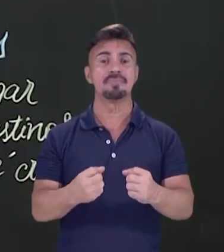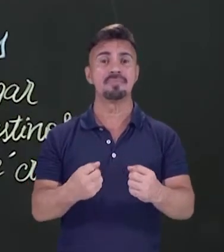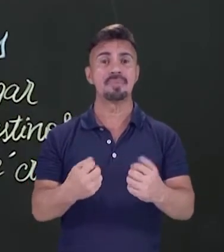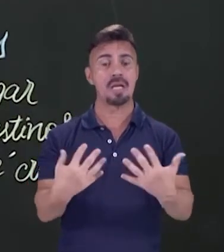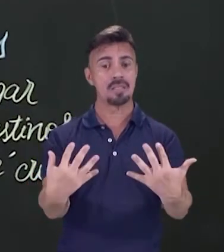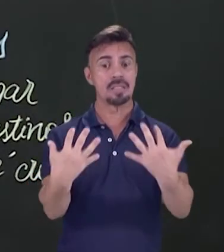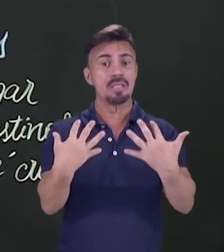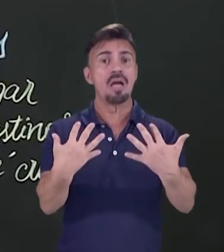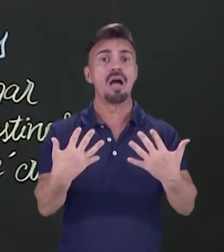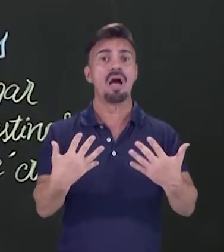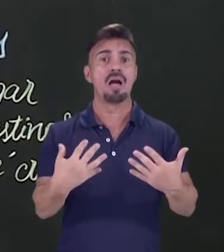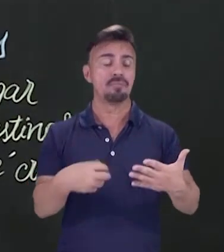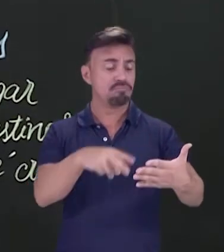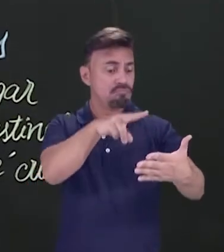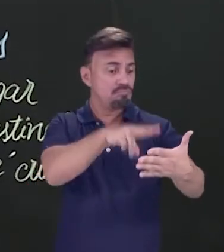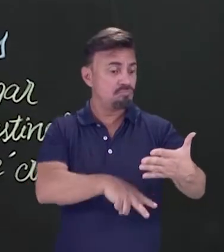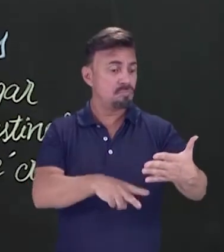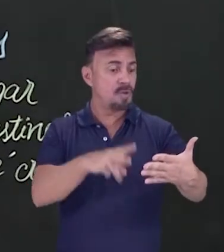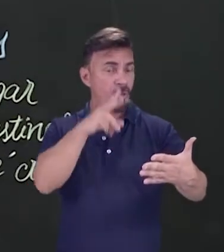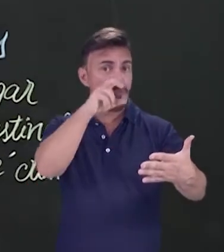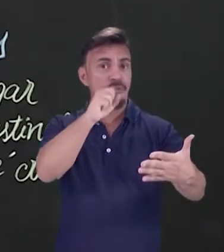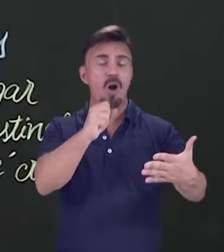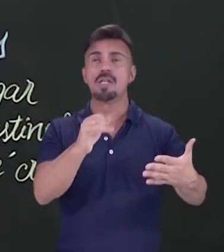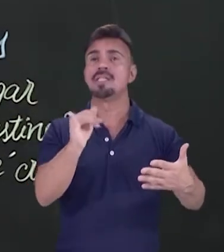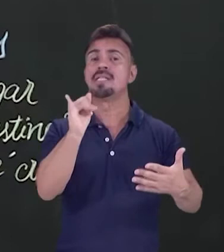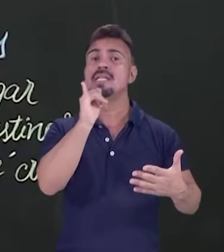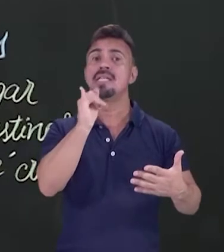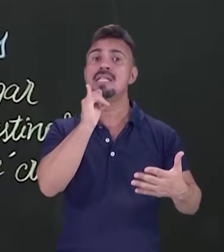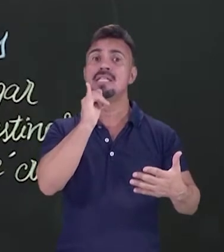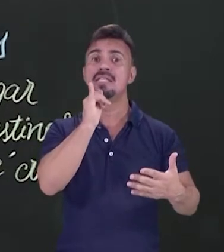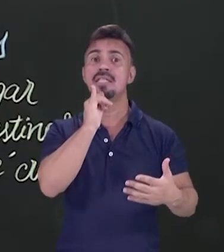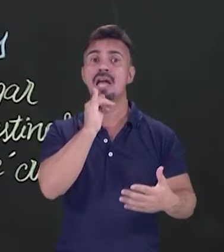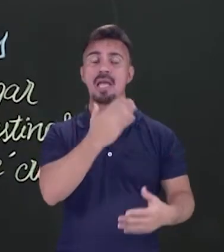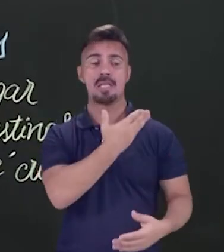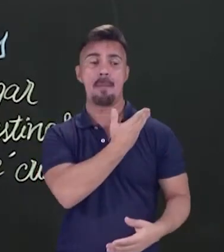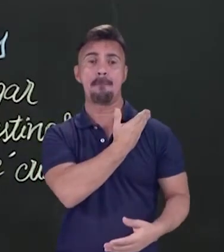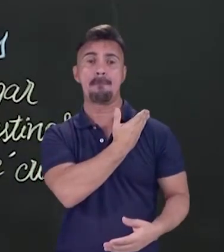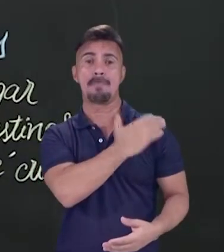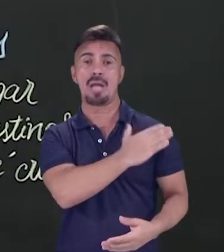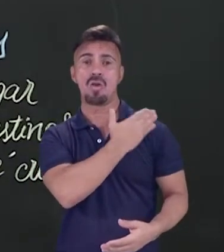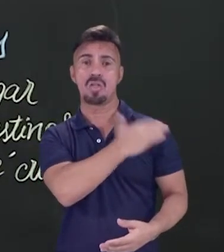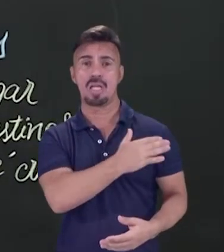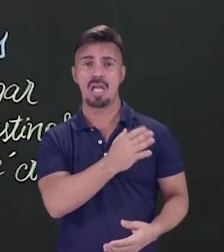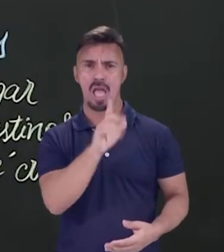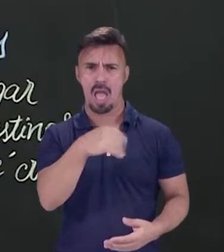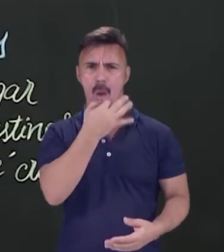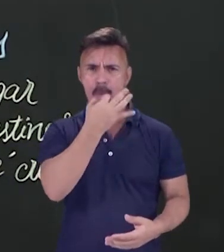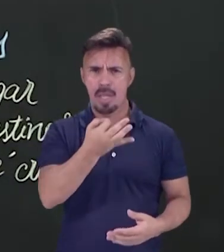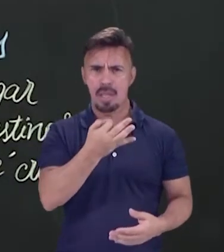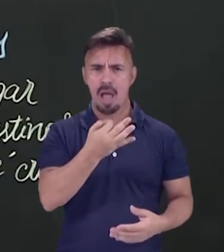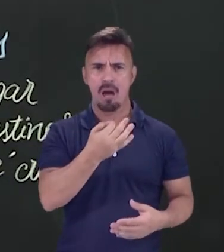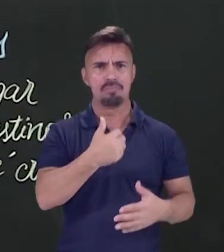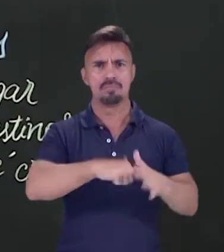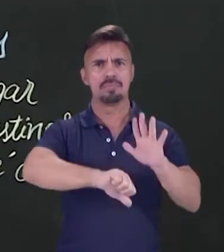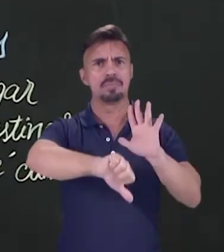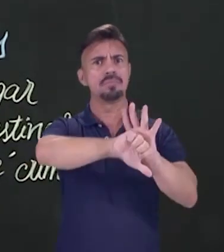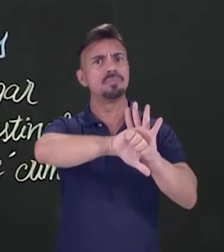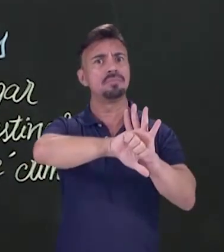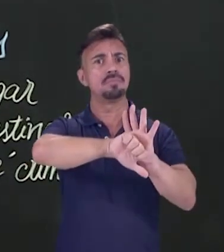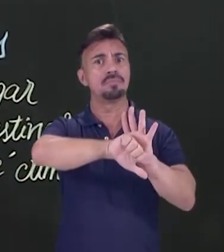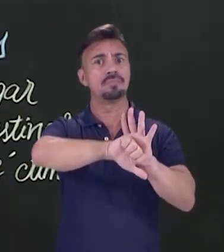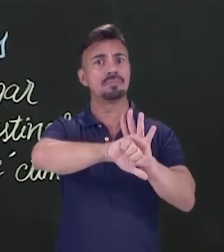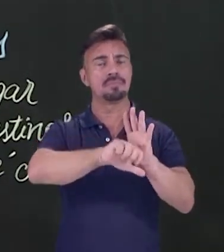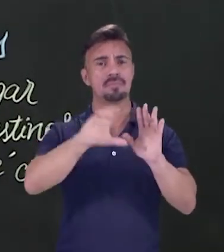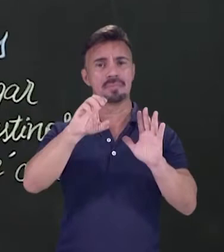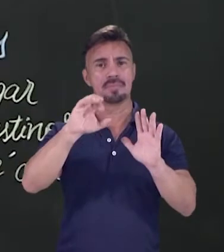a atenção do leitor de uma maneira mais forte. Quando eu digo, por exemplo, preconceito não é opinião, é crime. Aí eu já estou